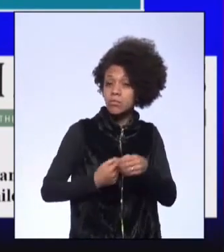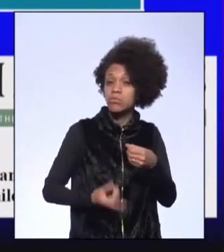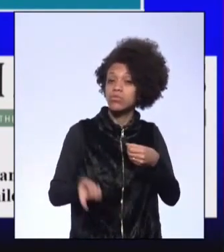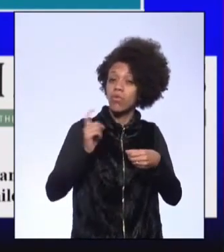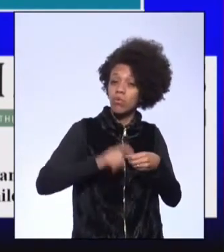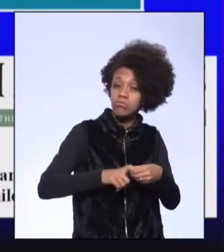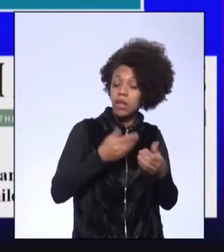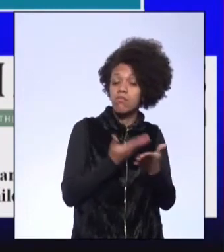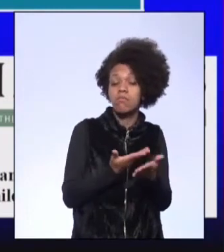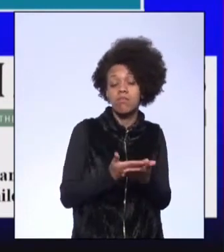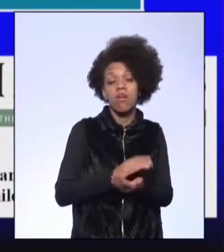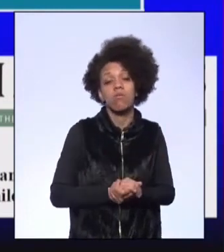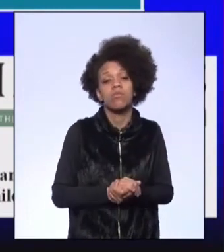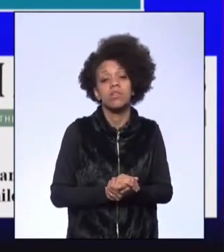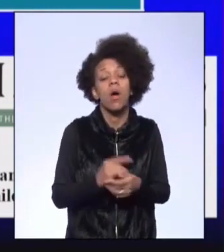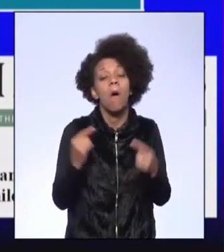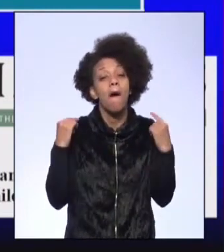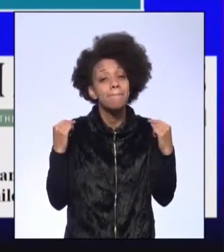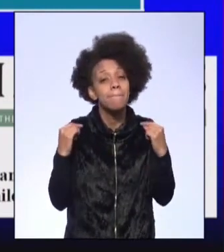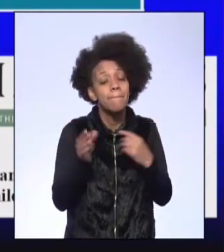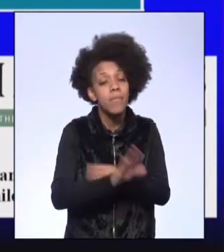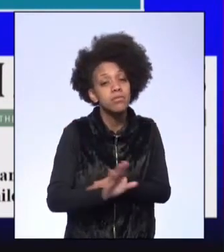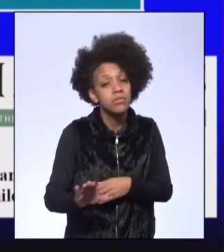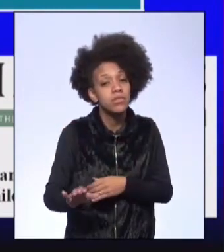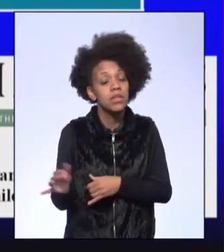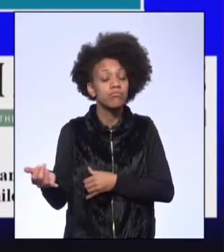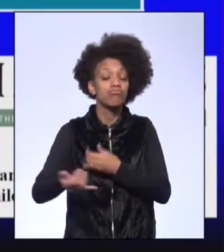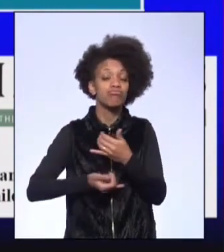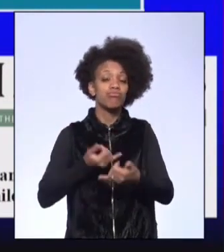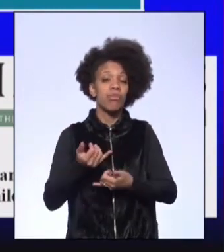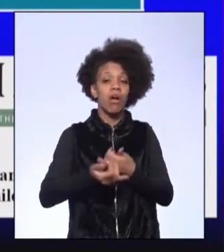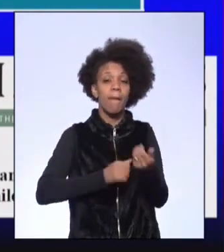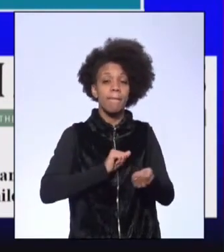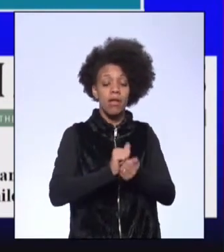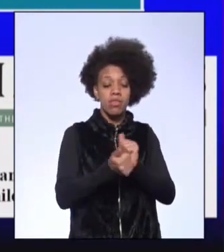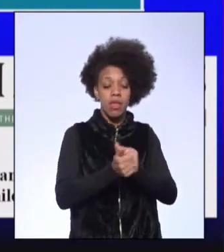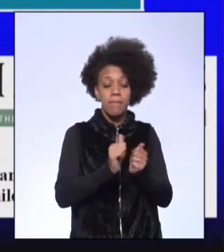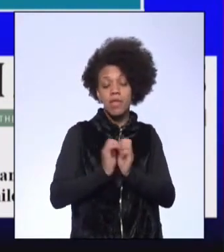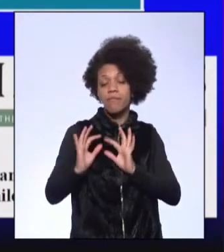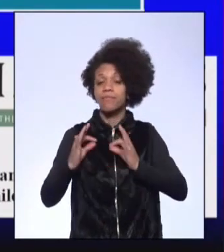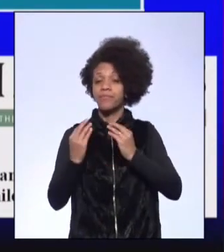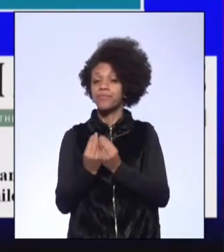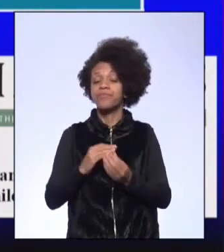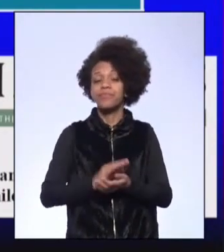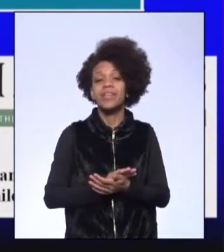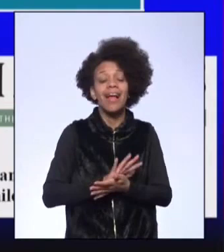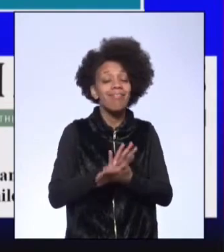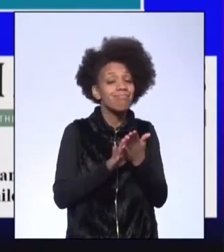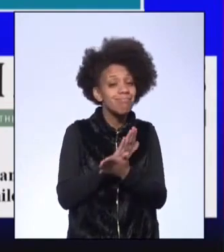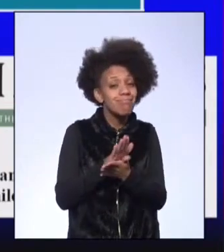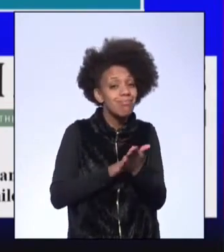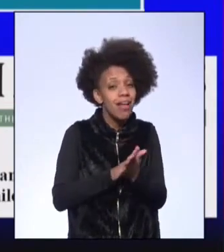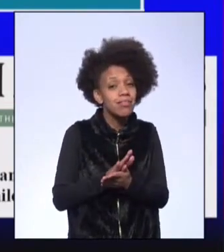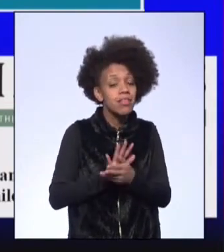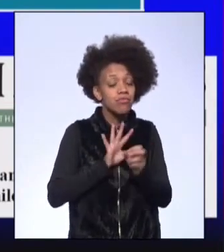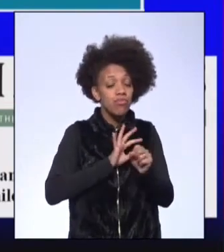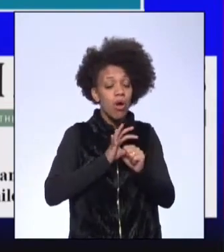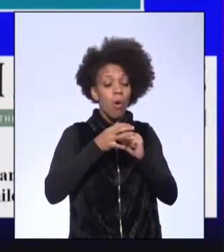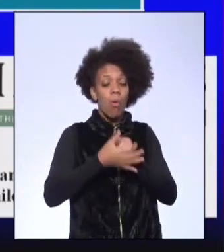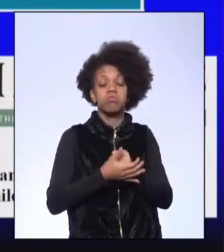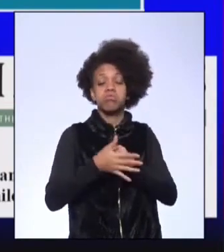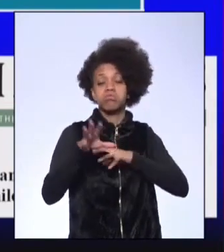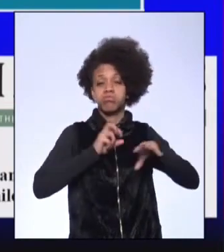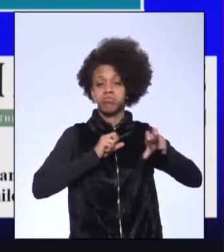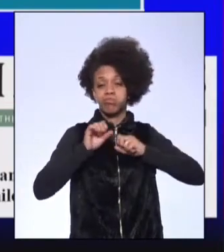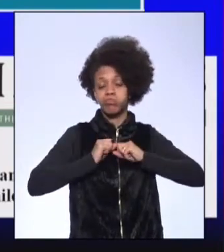aulas. O papel das crianças na dinâmica intrafamiliar. Nenhuma evidência de transmissão secundária